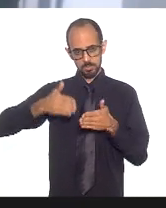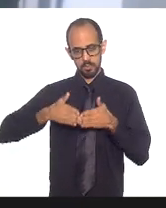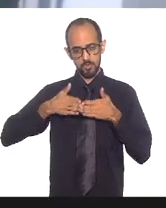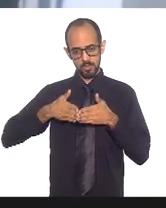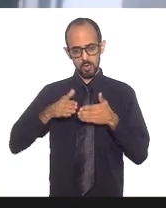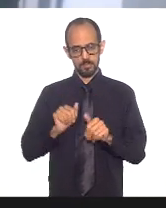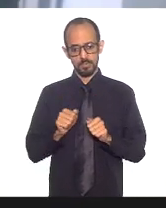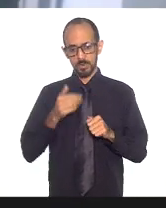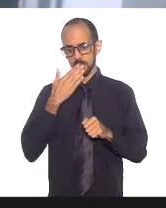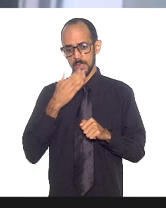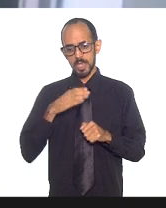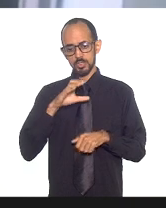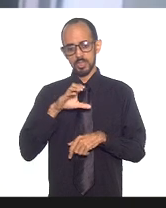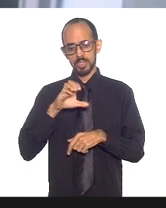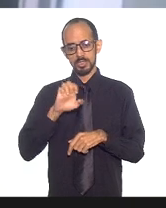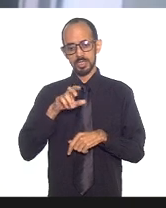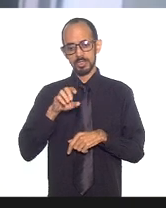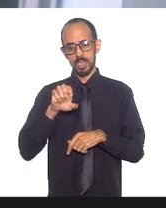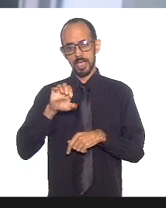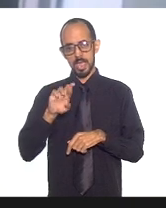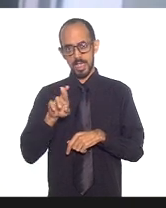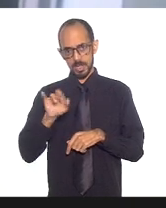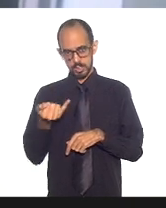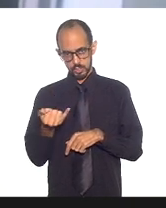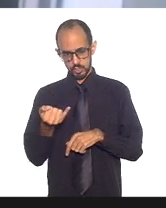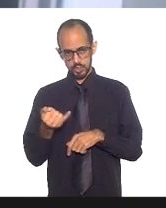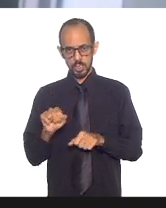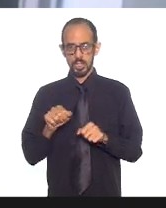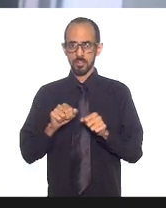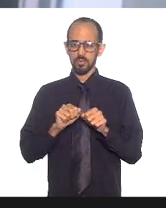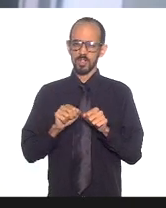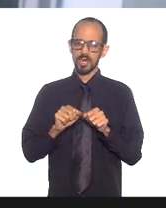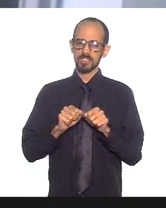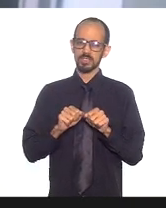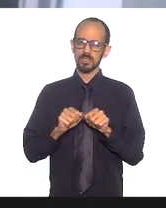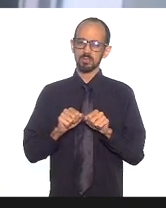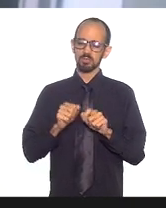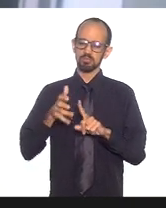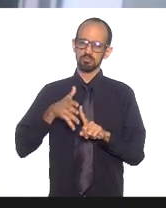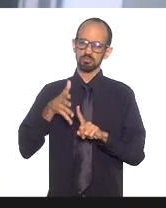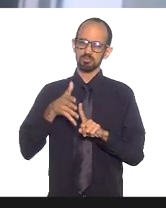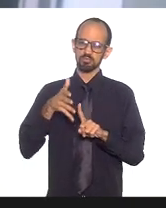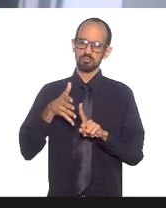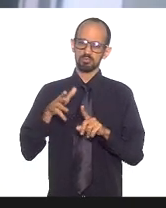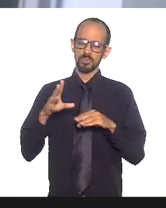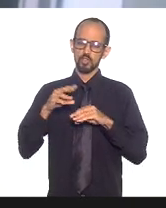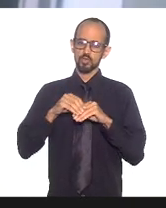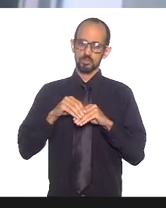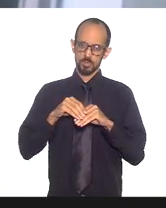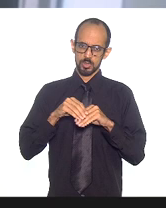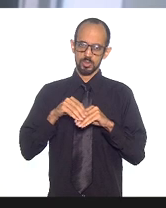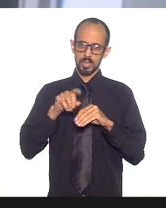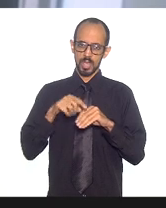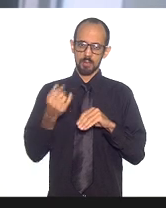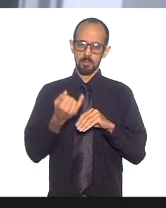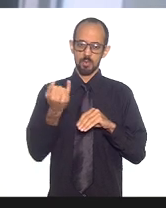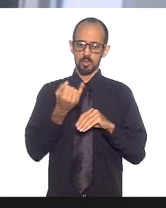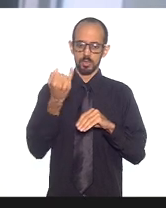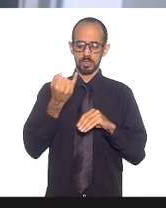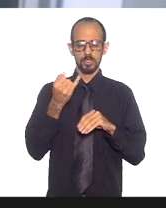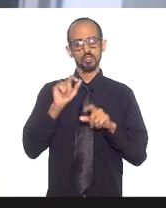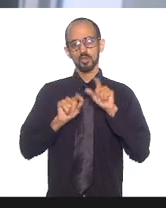brevíssima introdução, é uma instituição muito importante do ponto de vista da